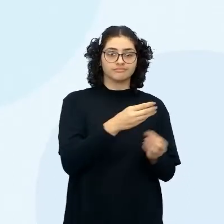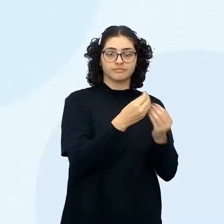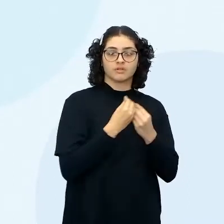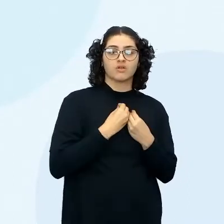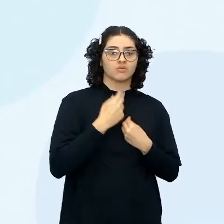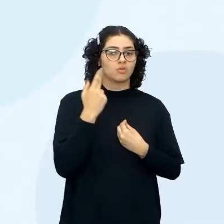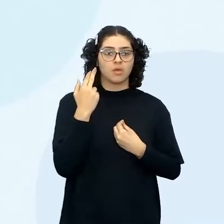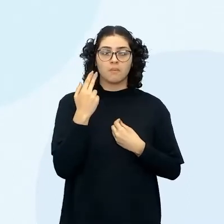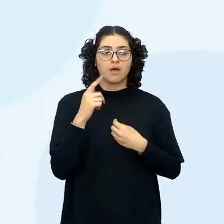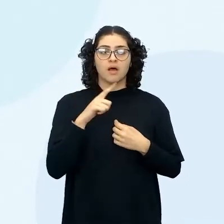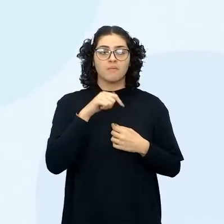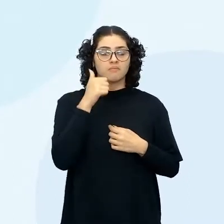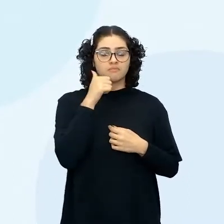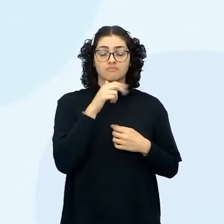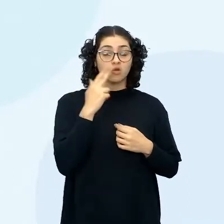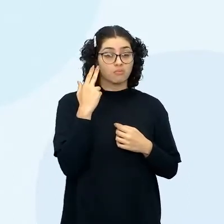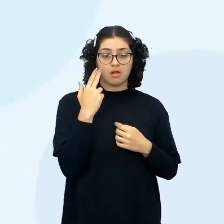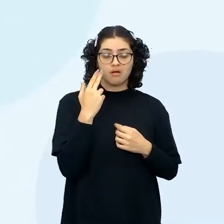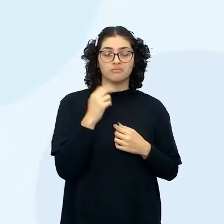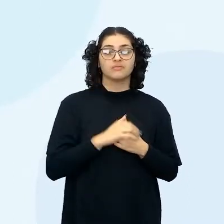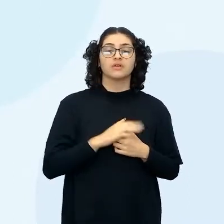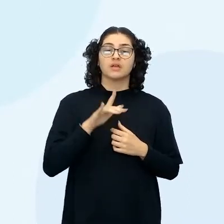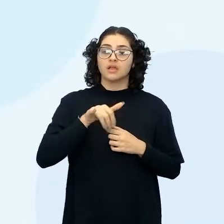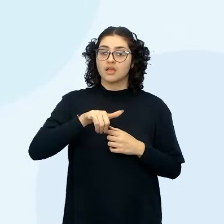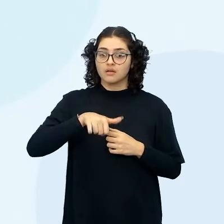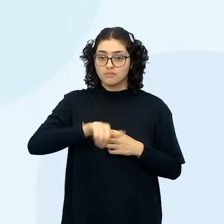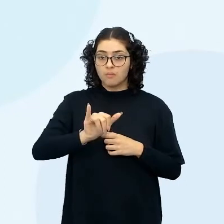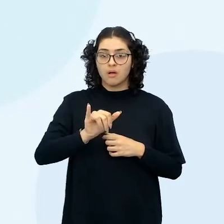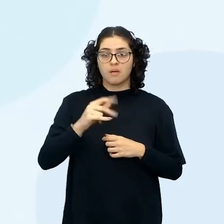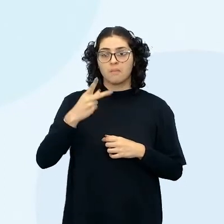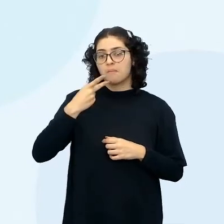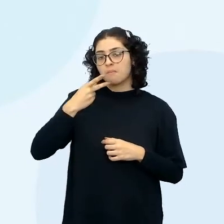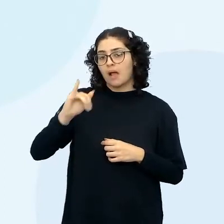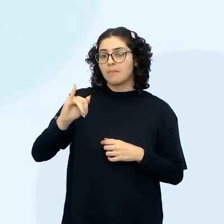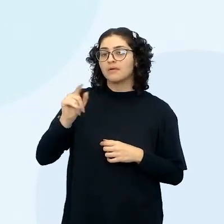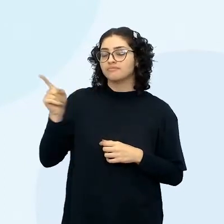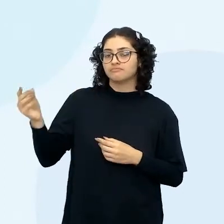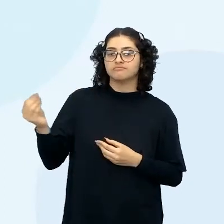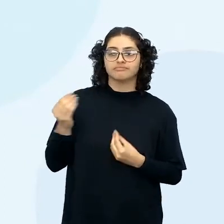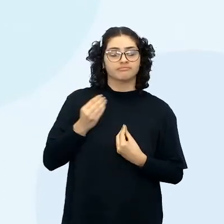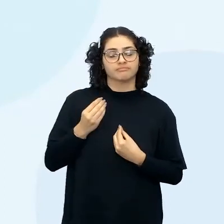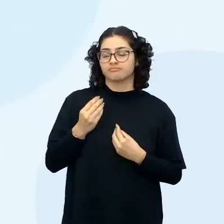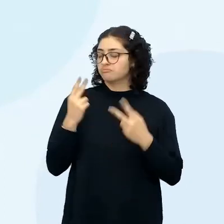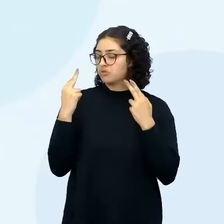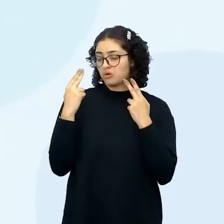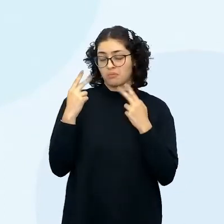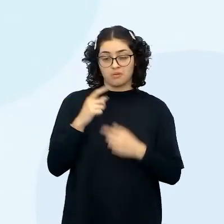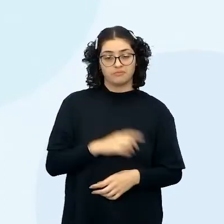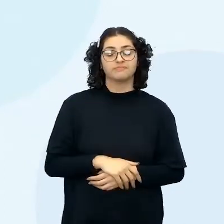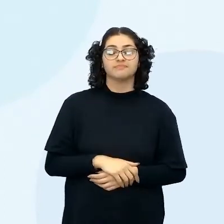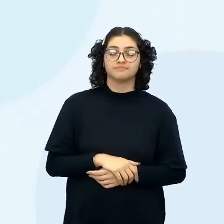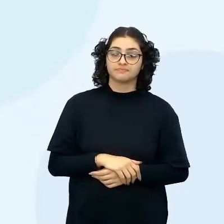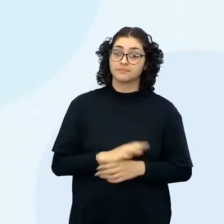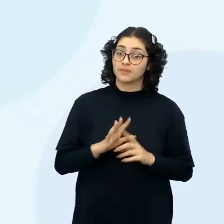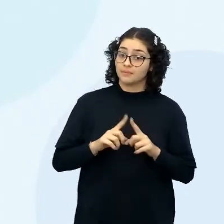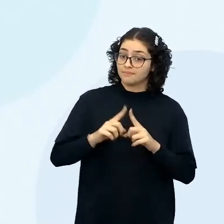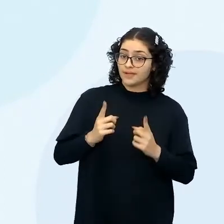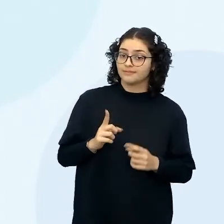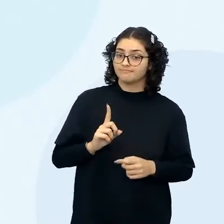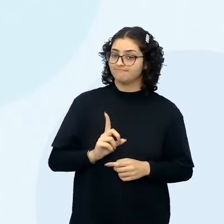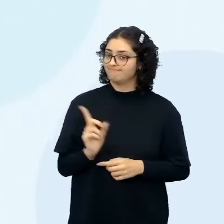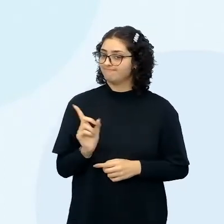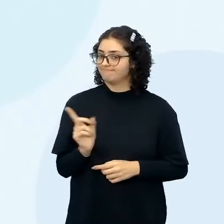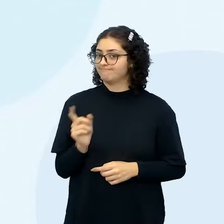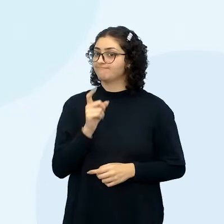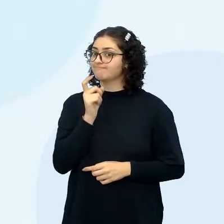não afetado da sua mãe, e o Y do seu pai, homem normal. Mas esse homem